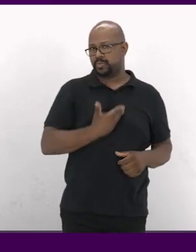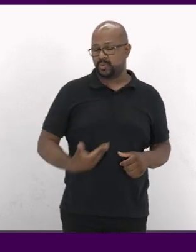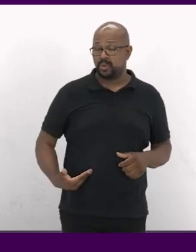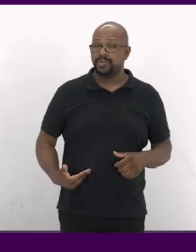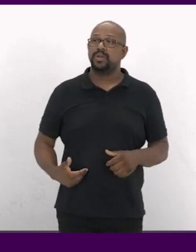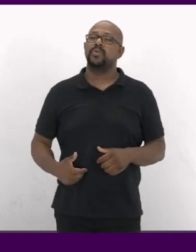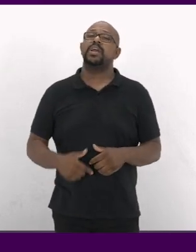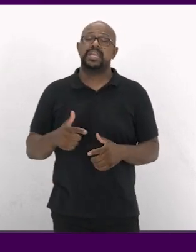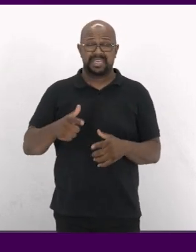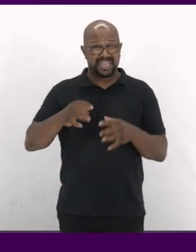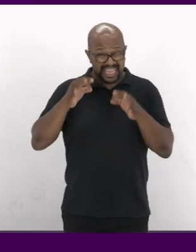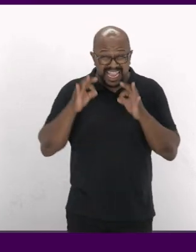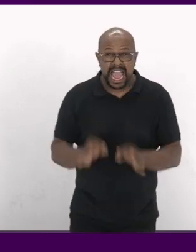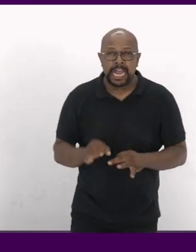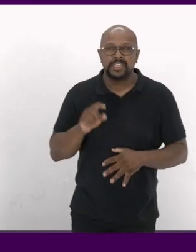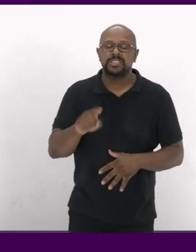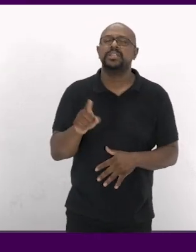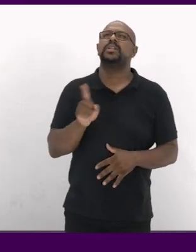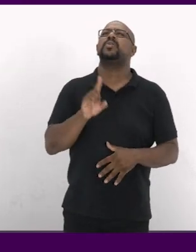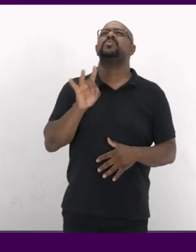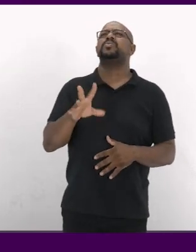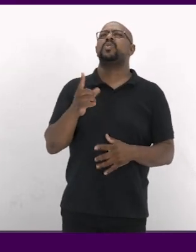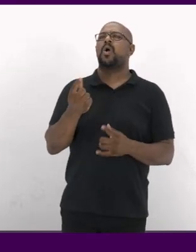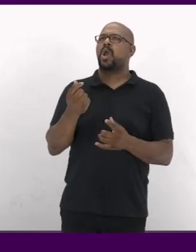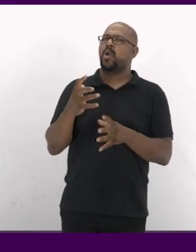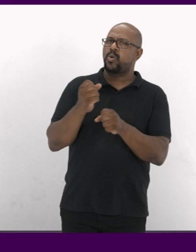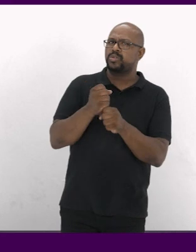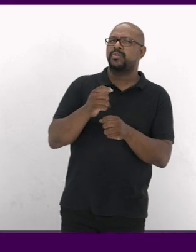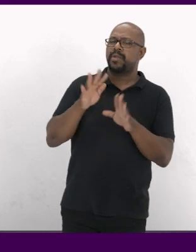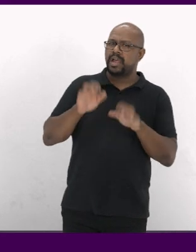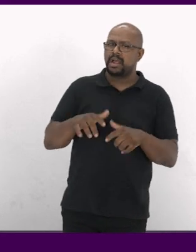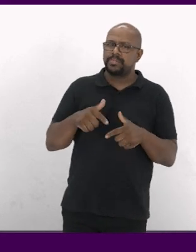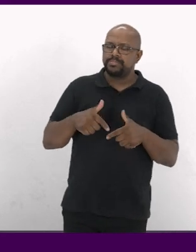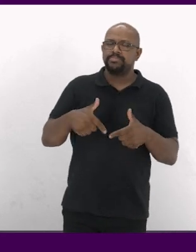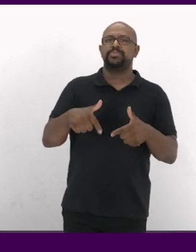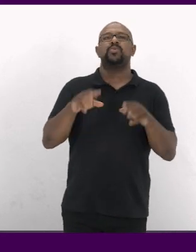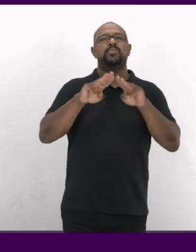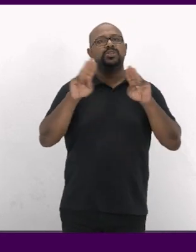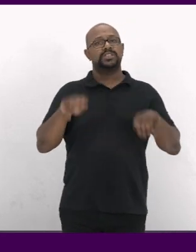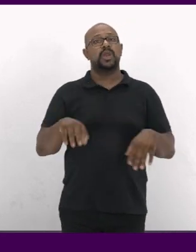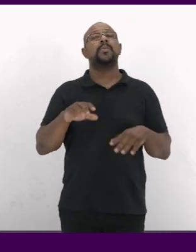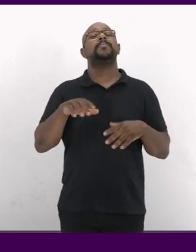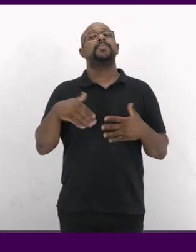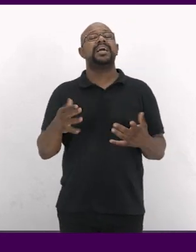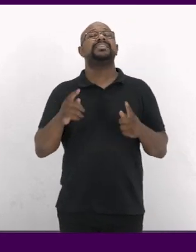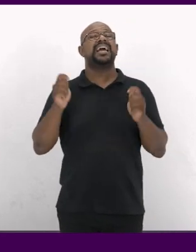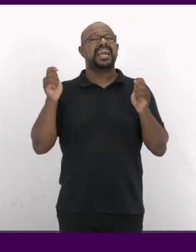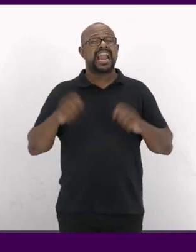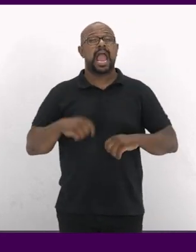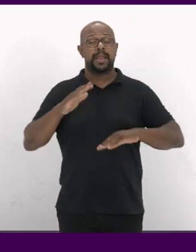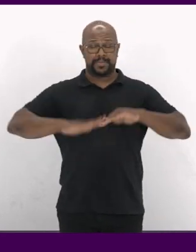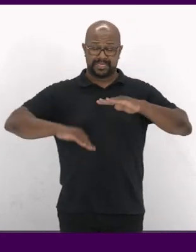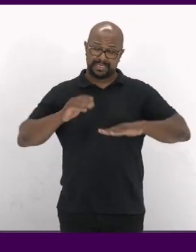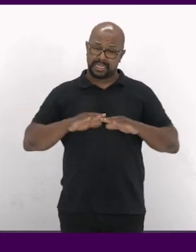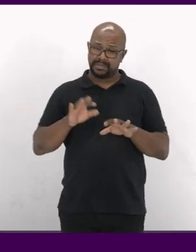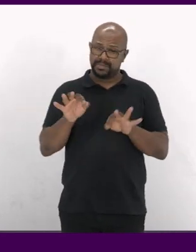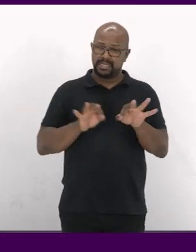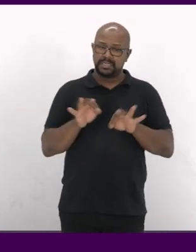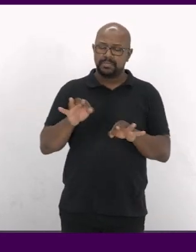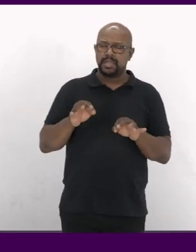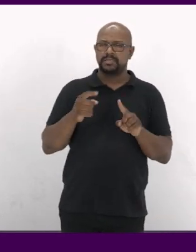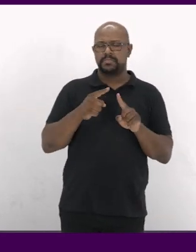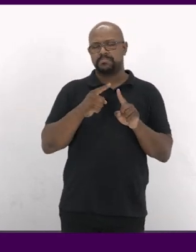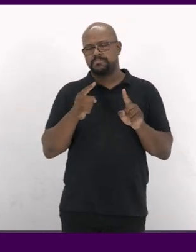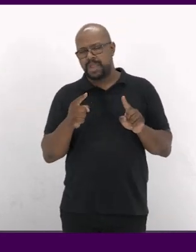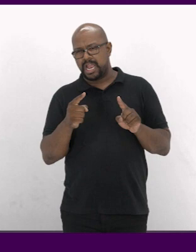orçamentos públicos e que garantiriam não só os recursos necessários para o funcionamento dos museus, mas como a capacidade de